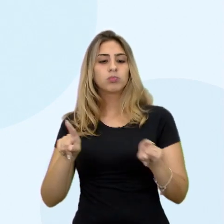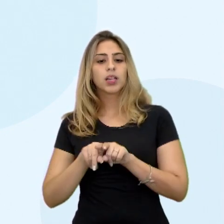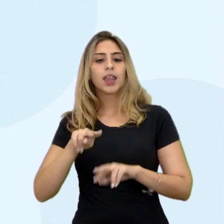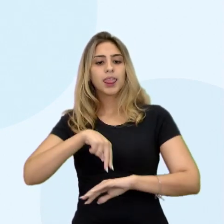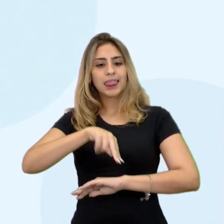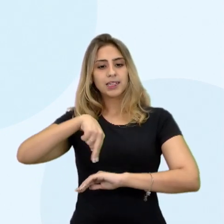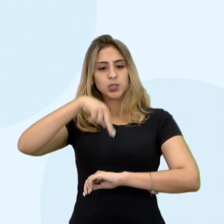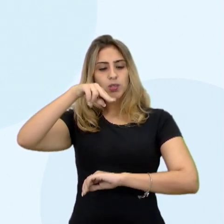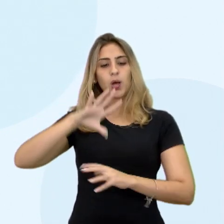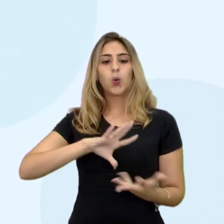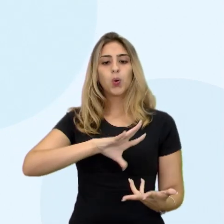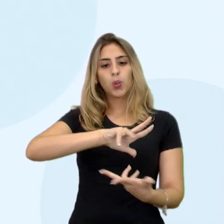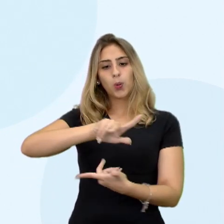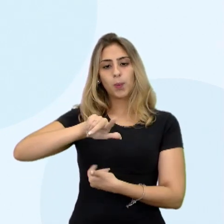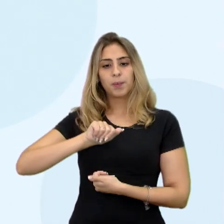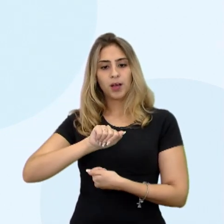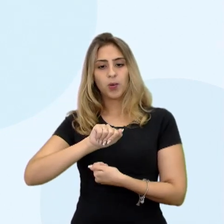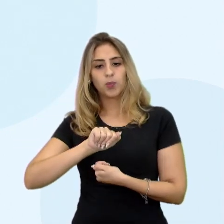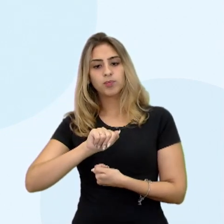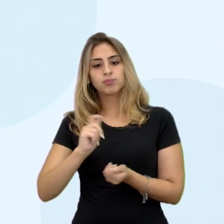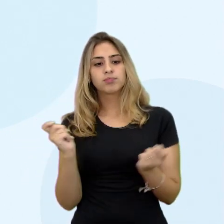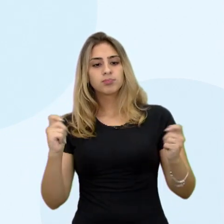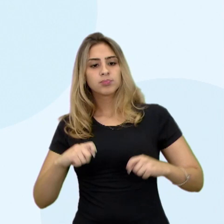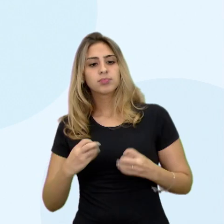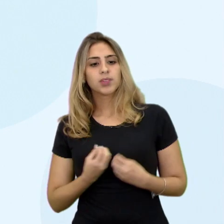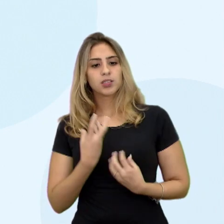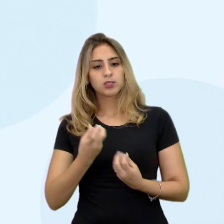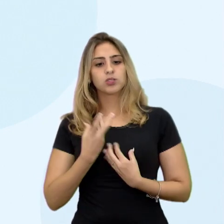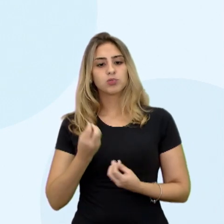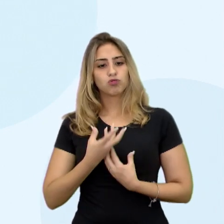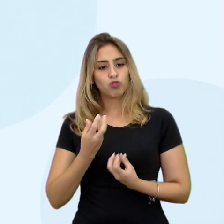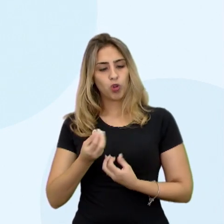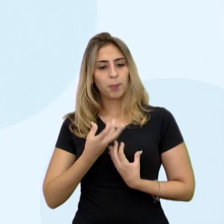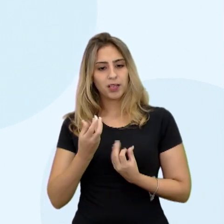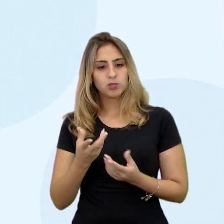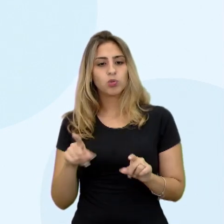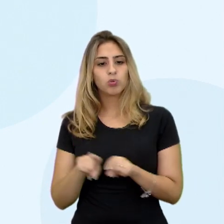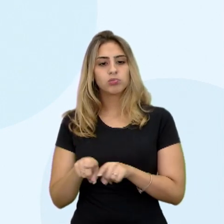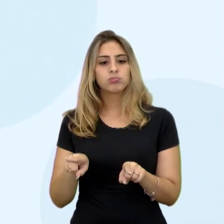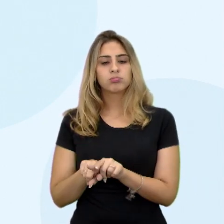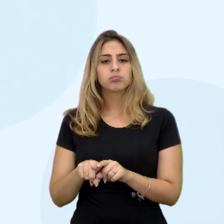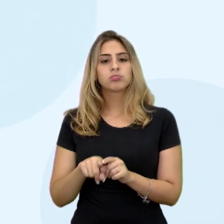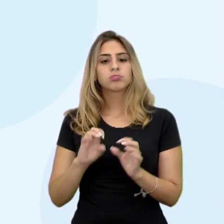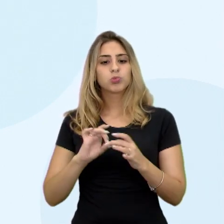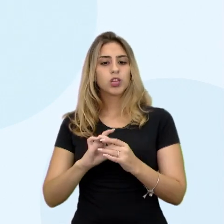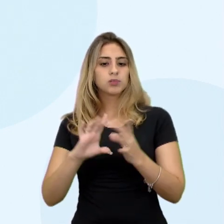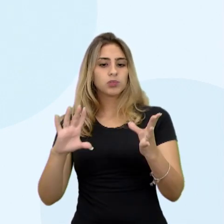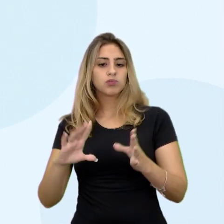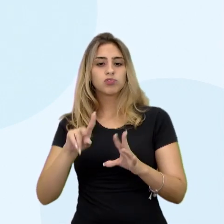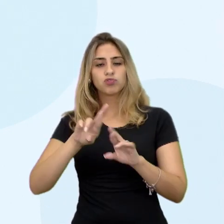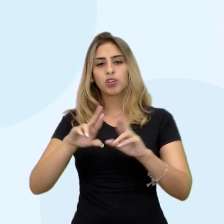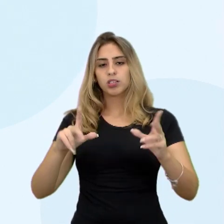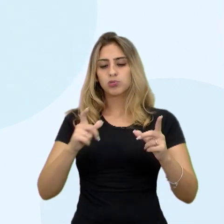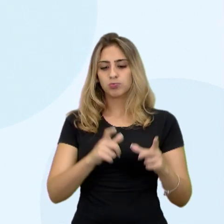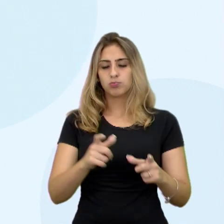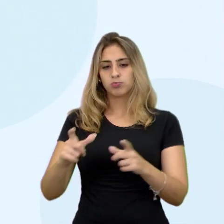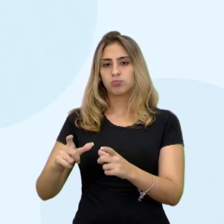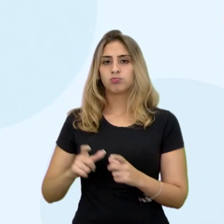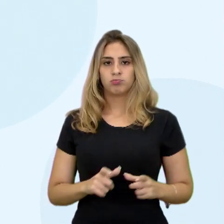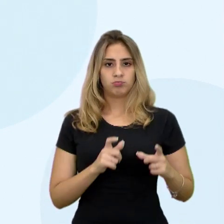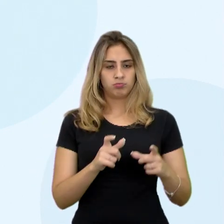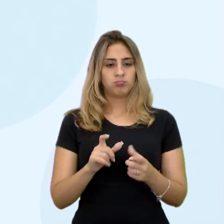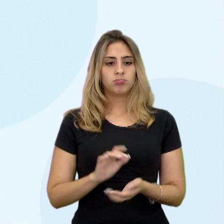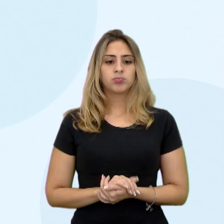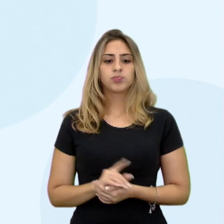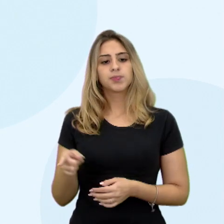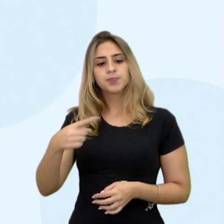regional, nacional ou global, considerando dados e informações disponíveis em diferentes mídias. Então